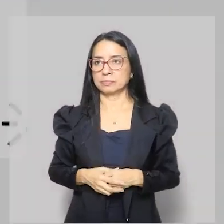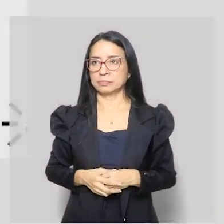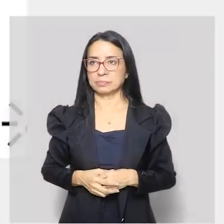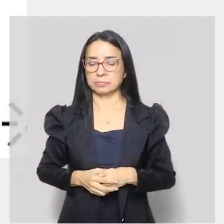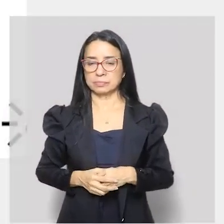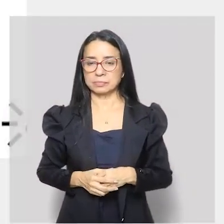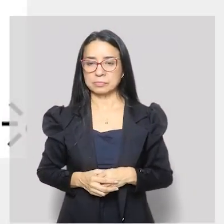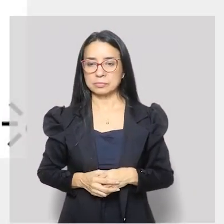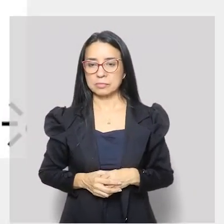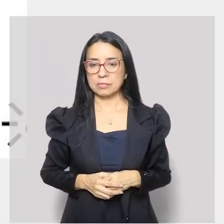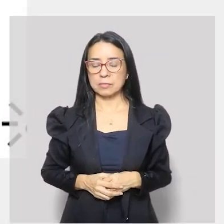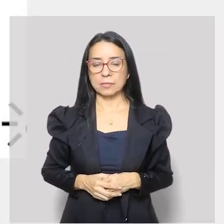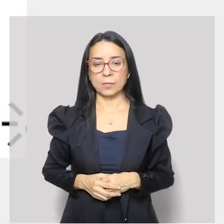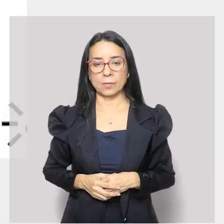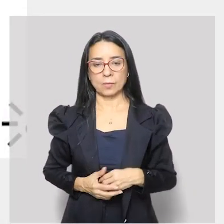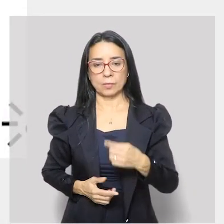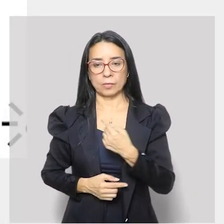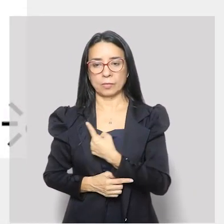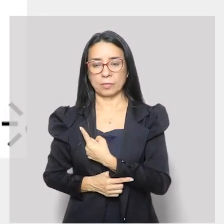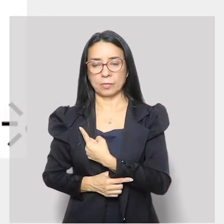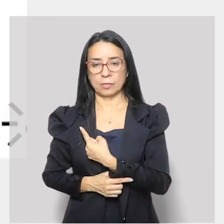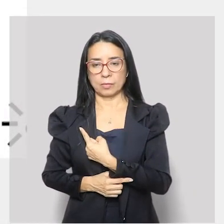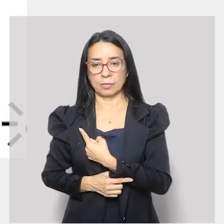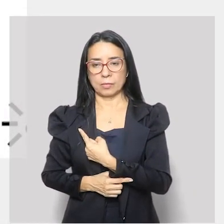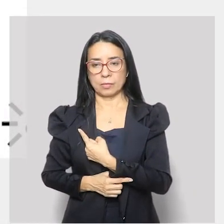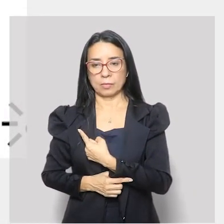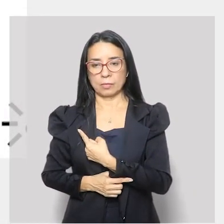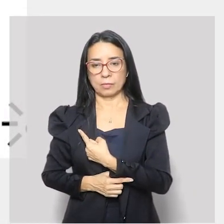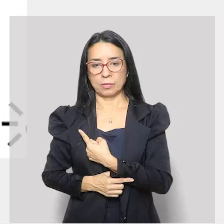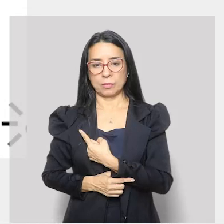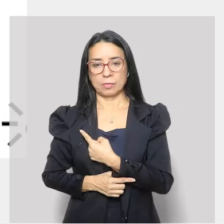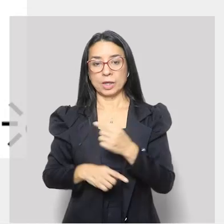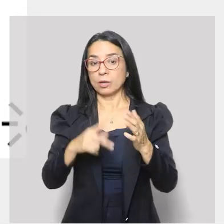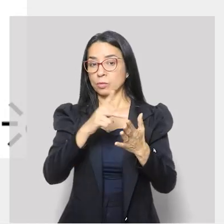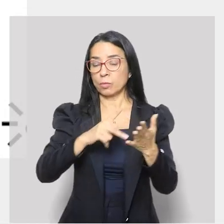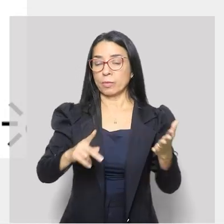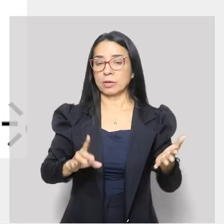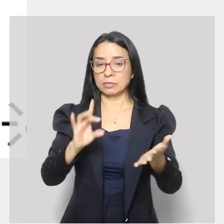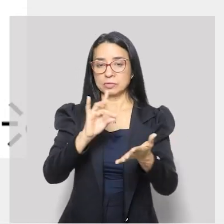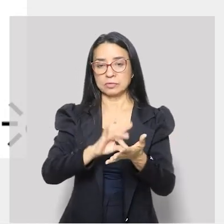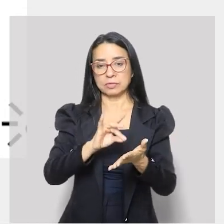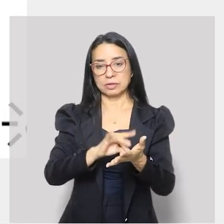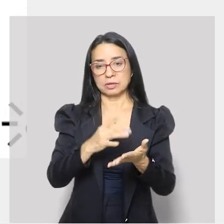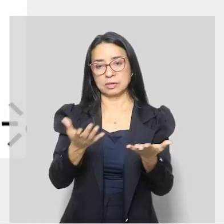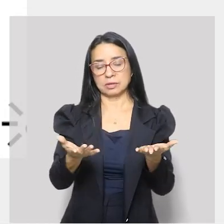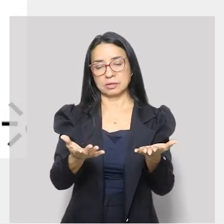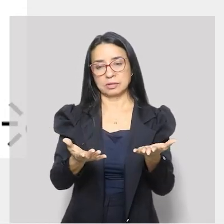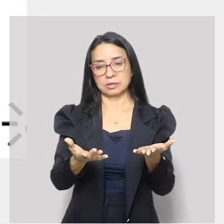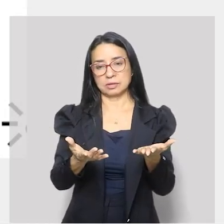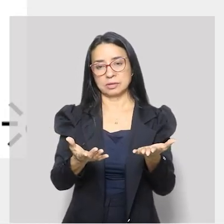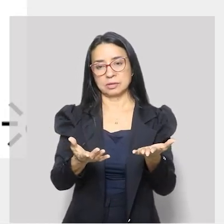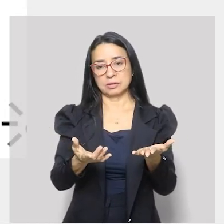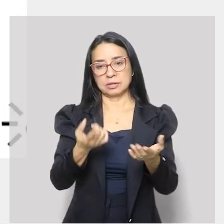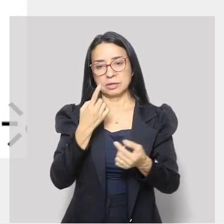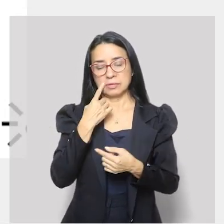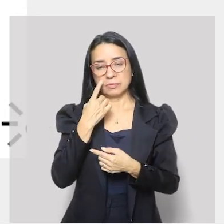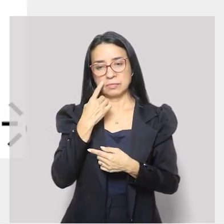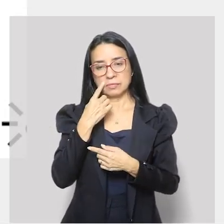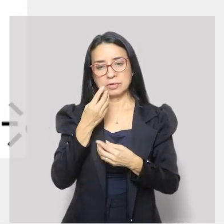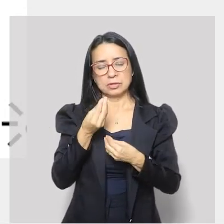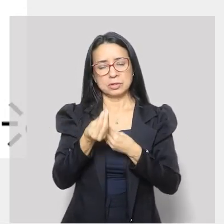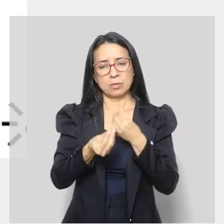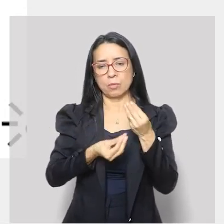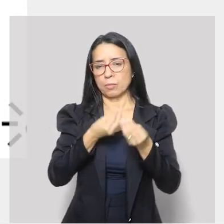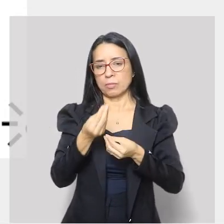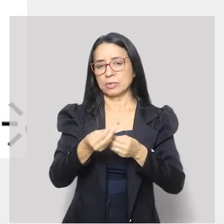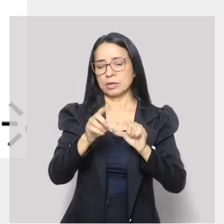No plano tangível, a questão que orbita sobre o espaço, olha como há uma seleção vocabular, lexical, ou seja,